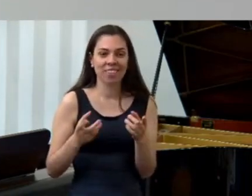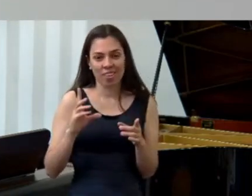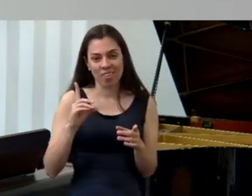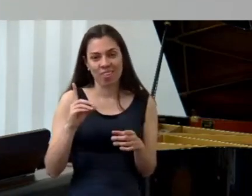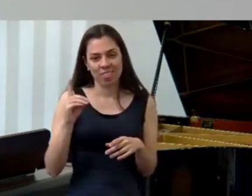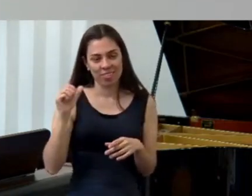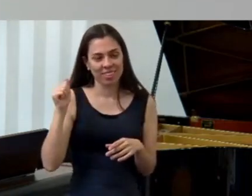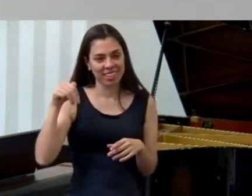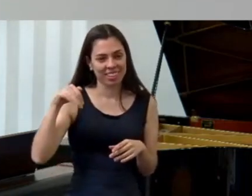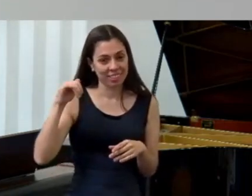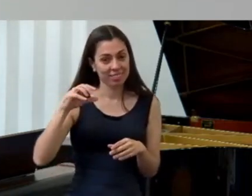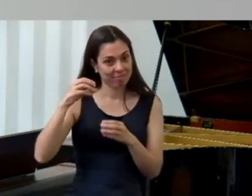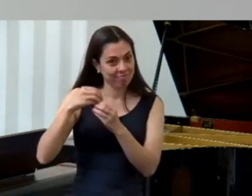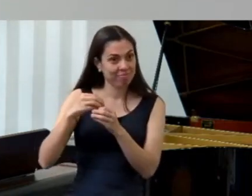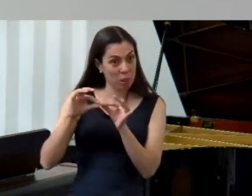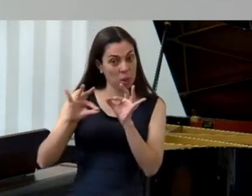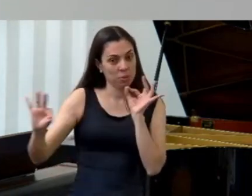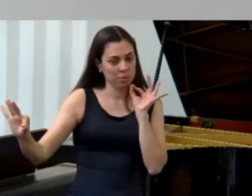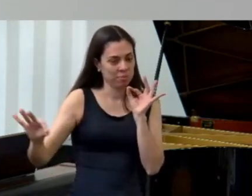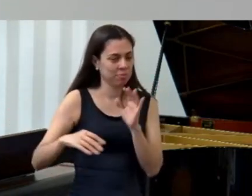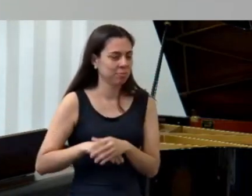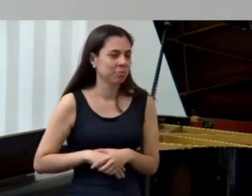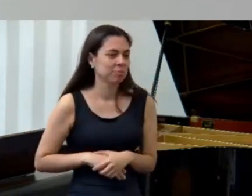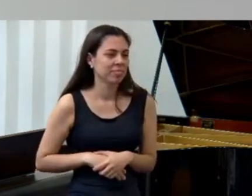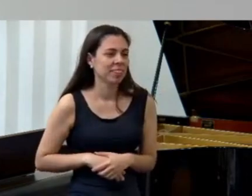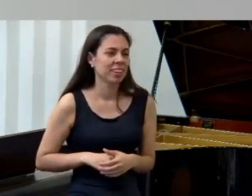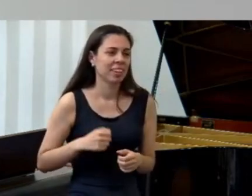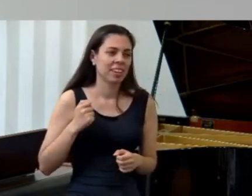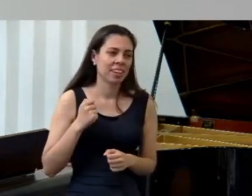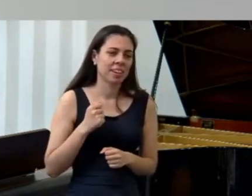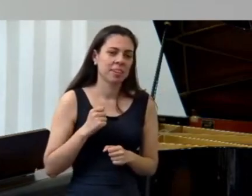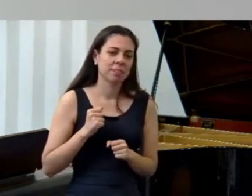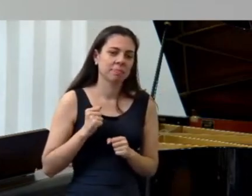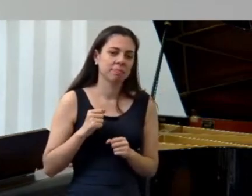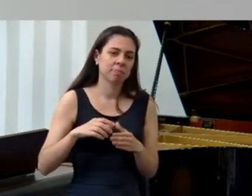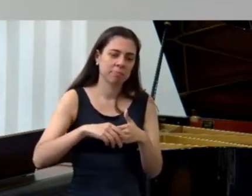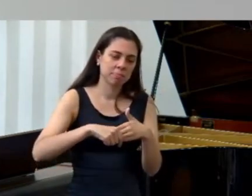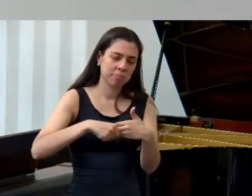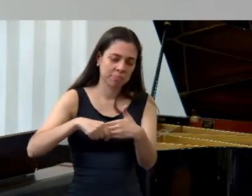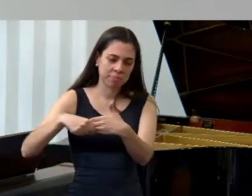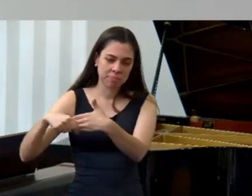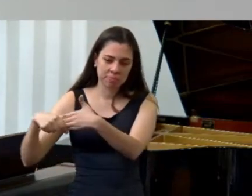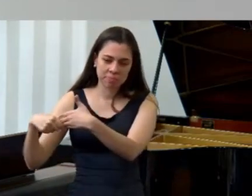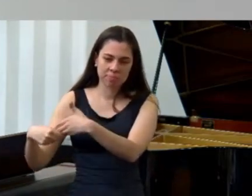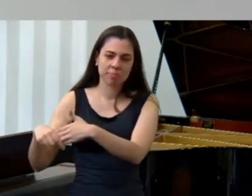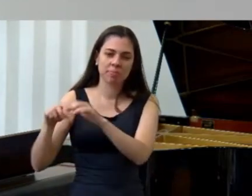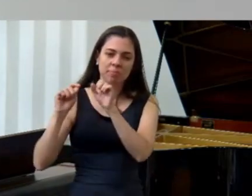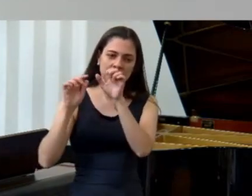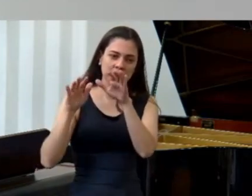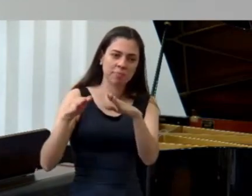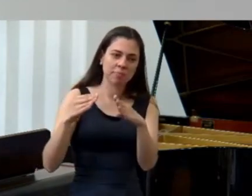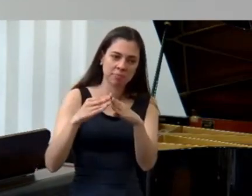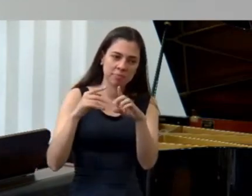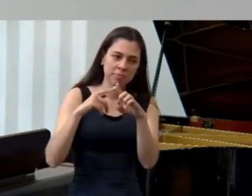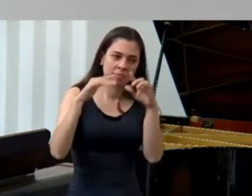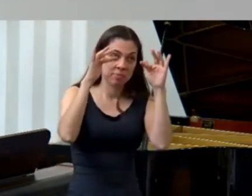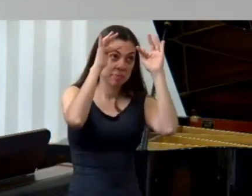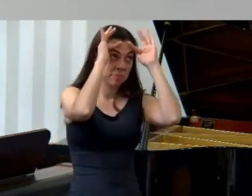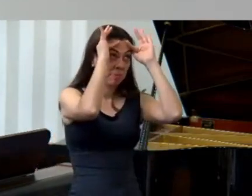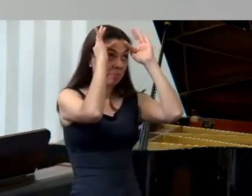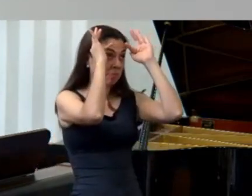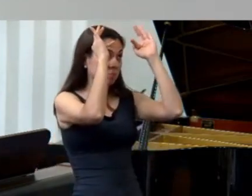tem a responsabilidade de pastorear e guiar esta igreja com fidelidade,